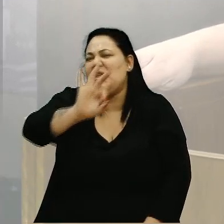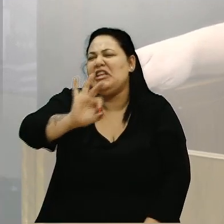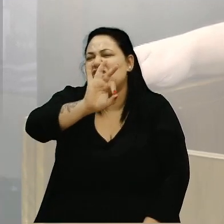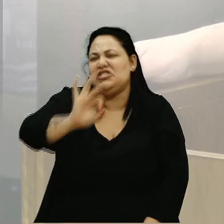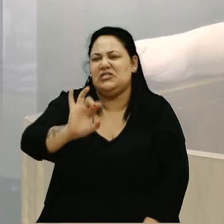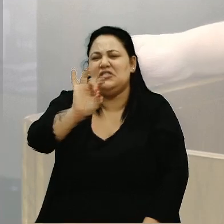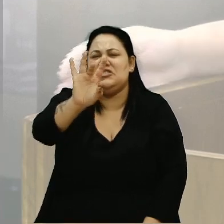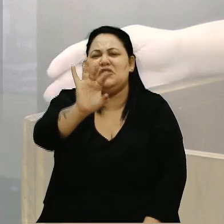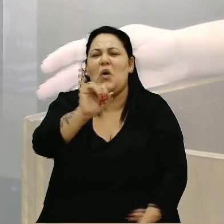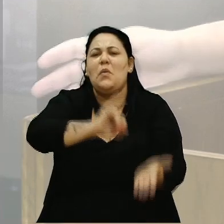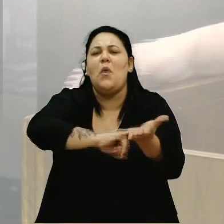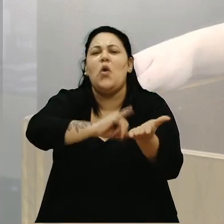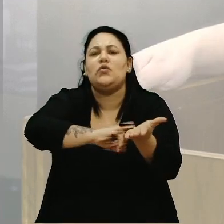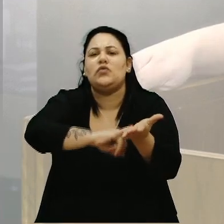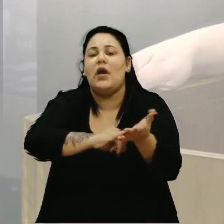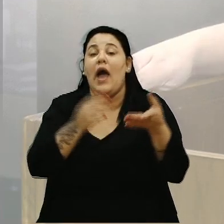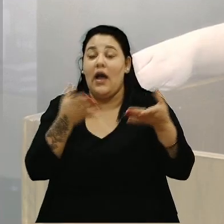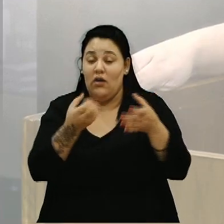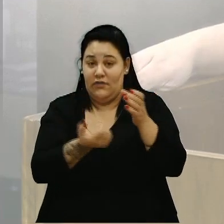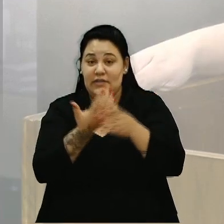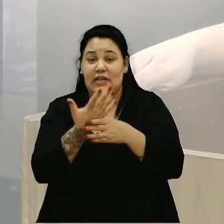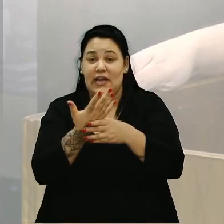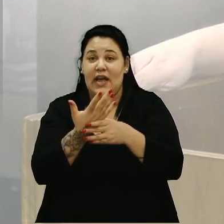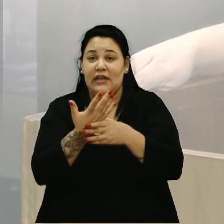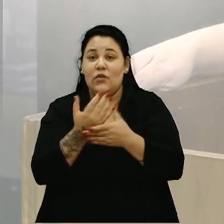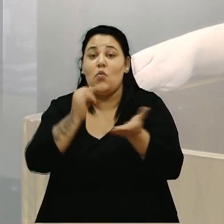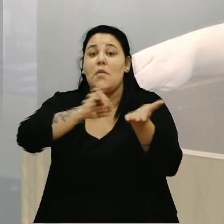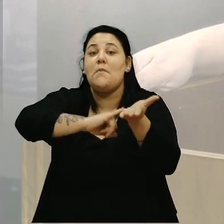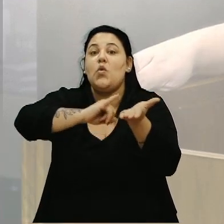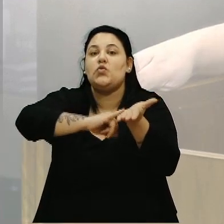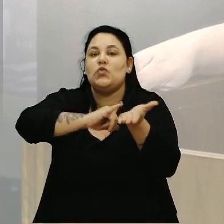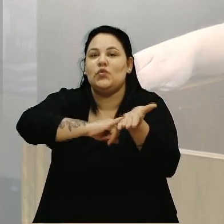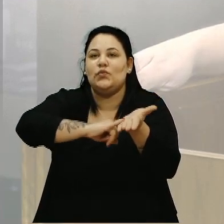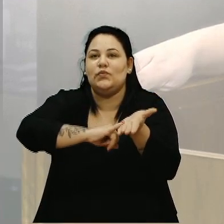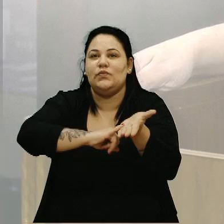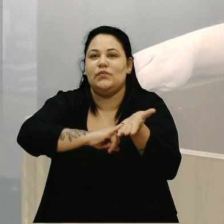imposto. Agora vai ser criado o imposto sobre heranças.